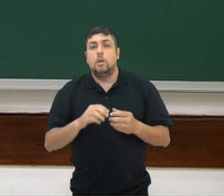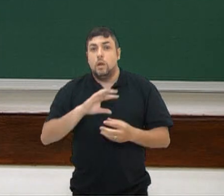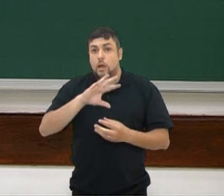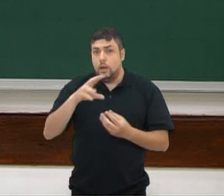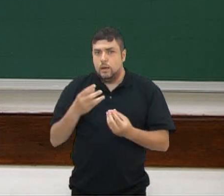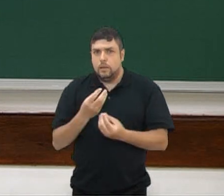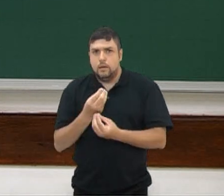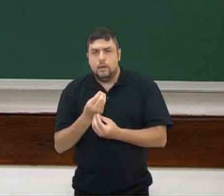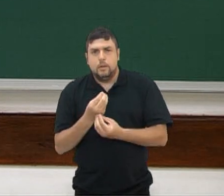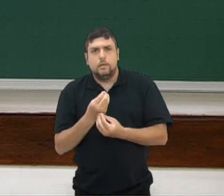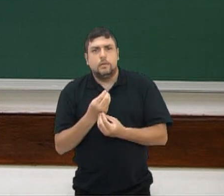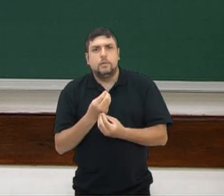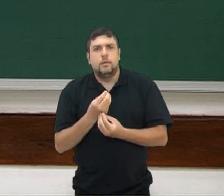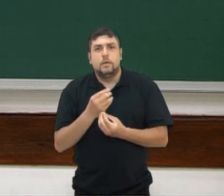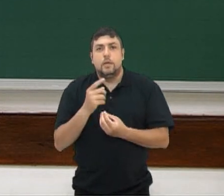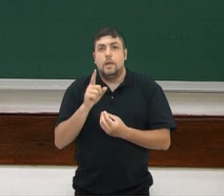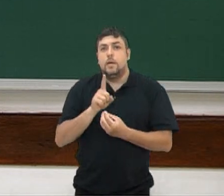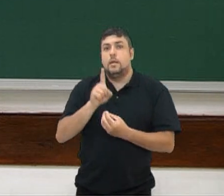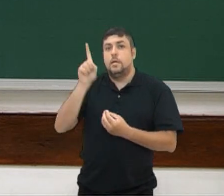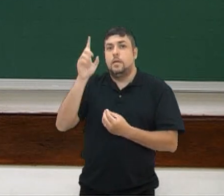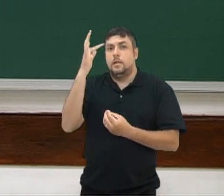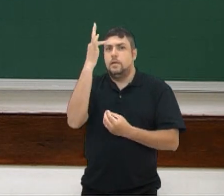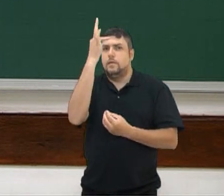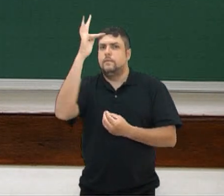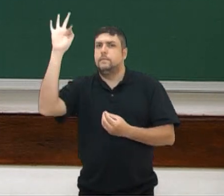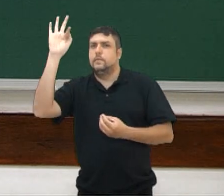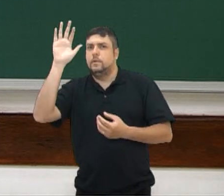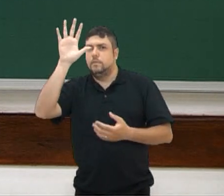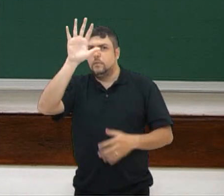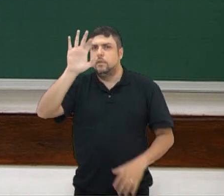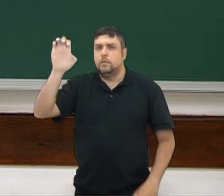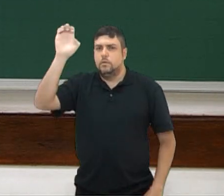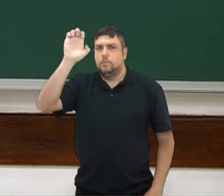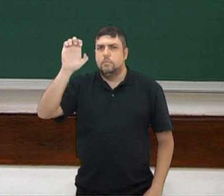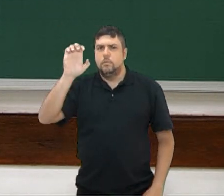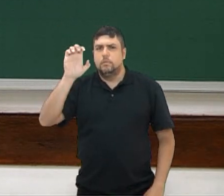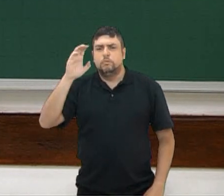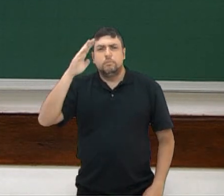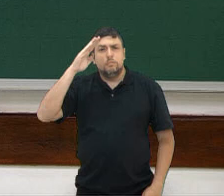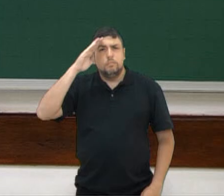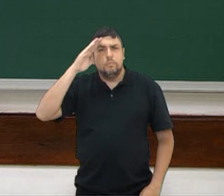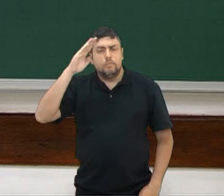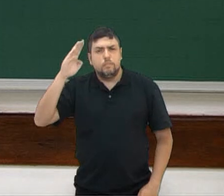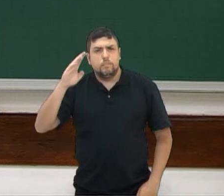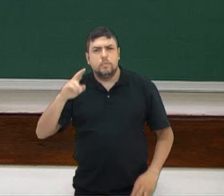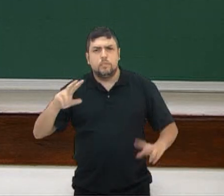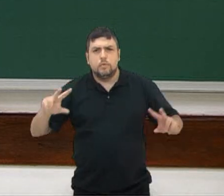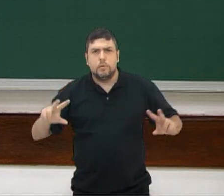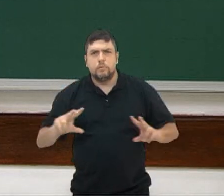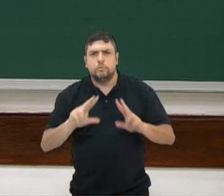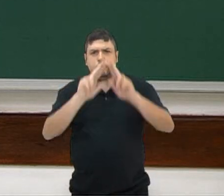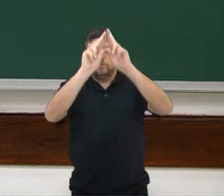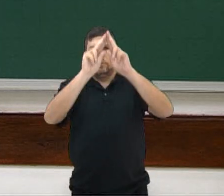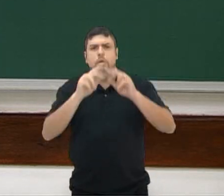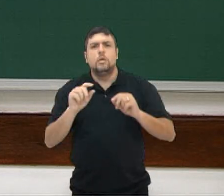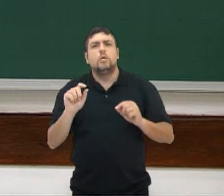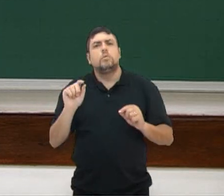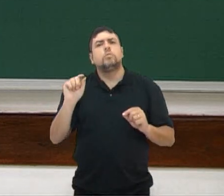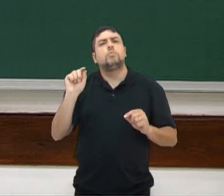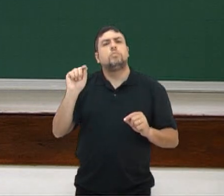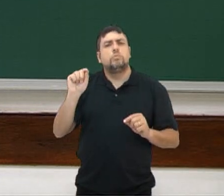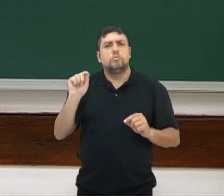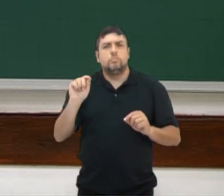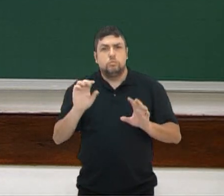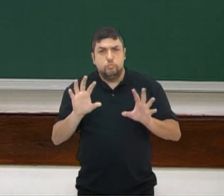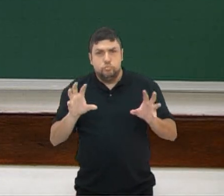ferver muito lá na França, né? Na Europa de modo geral, mas principalmente em Paris, na França, onde vários artistas vão